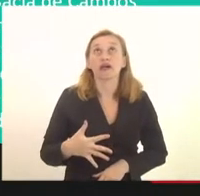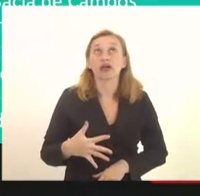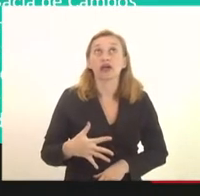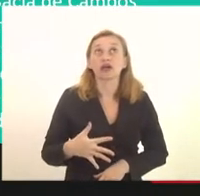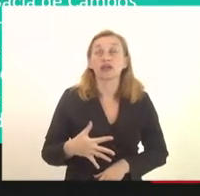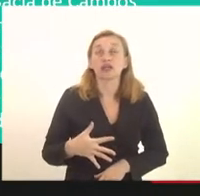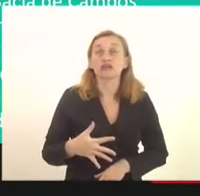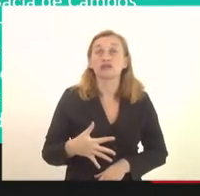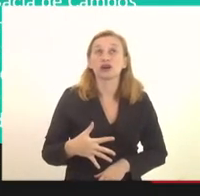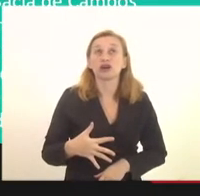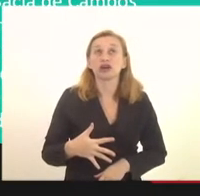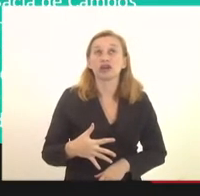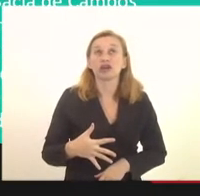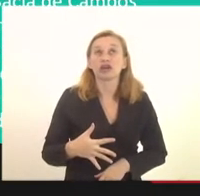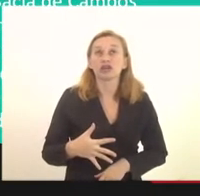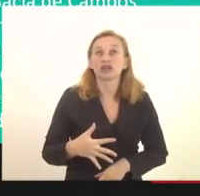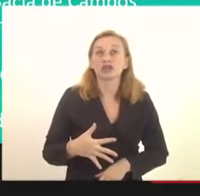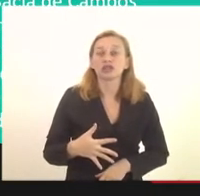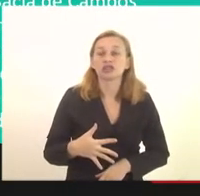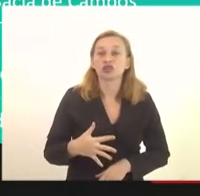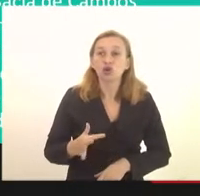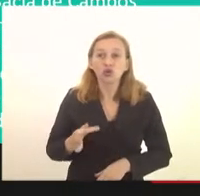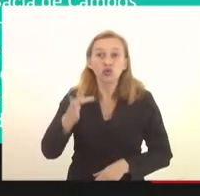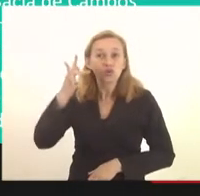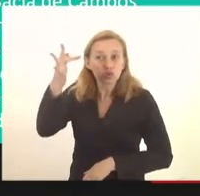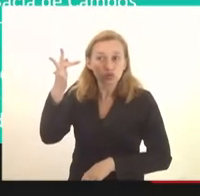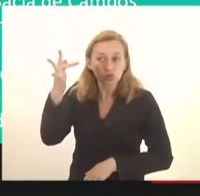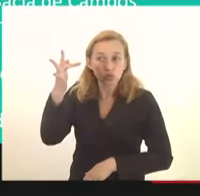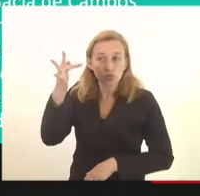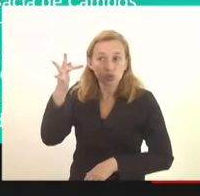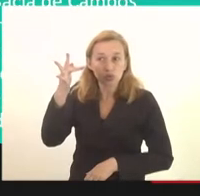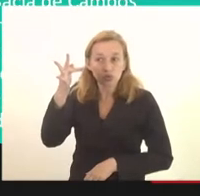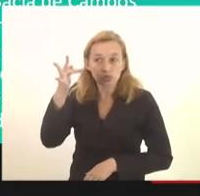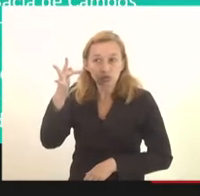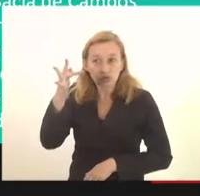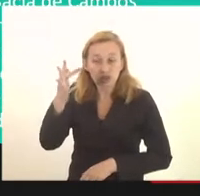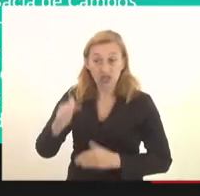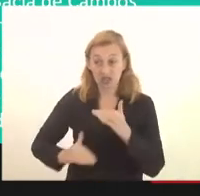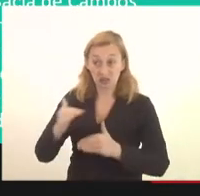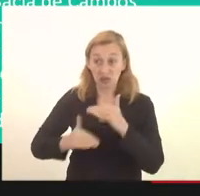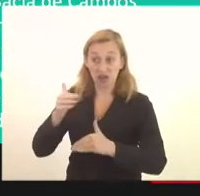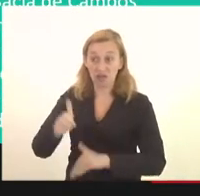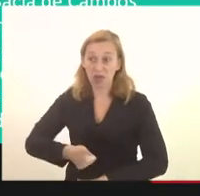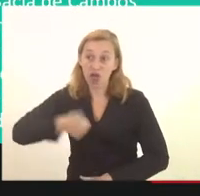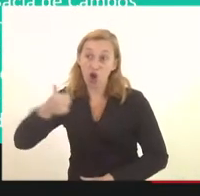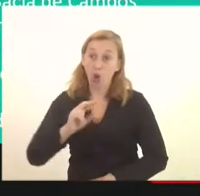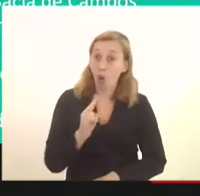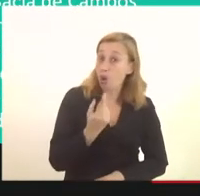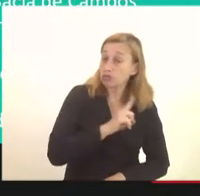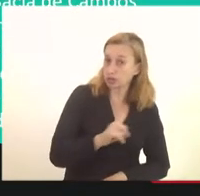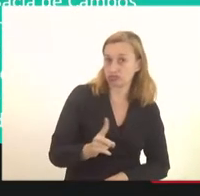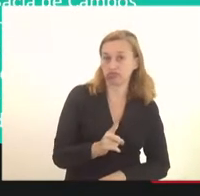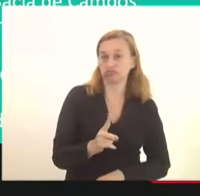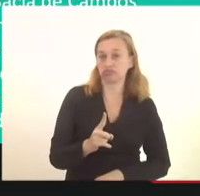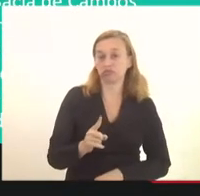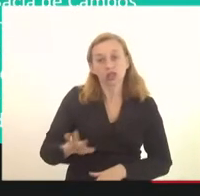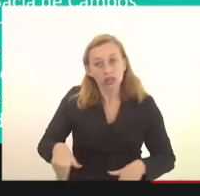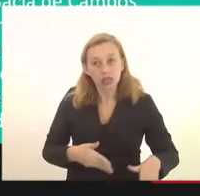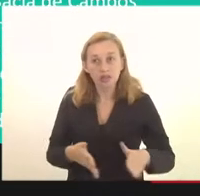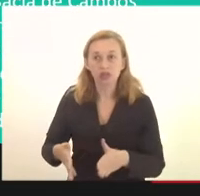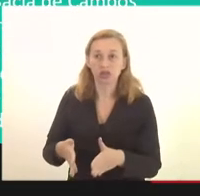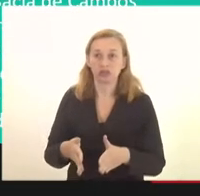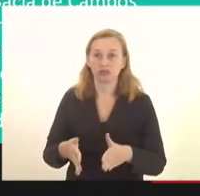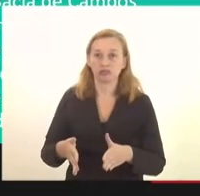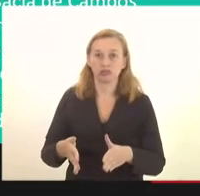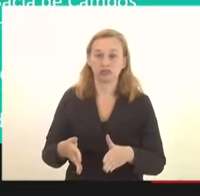se tornar áreas produtoras futuramente ou não, para que a gente possa tomar decisões estratégicas de como caminhar e como expandir nosso